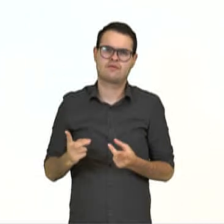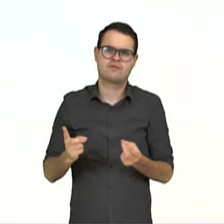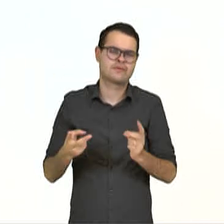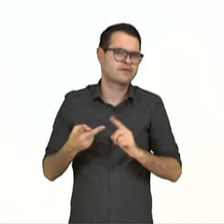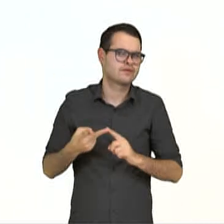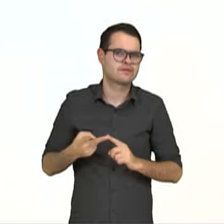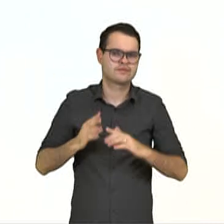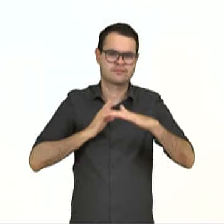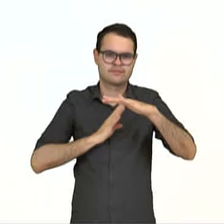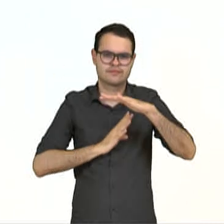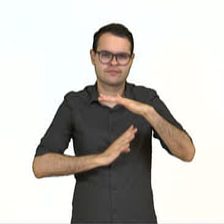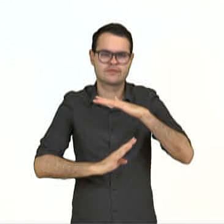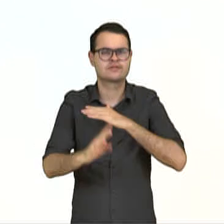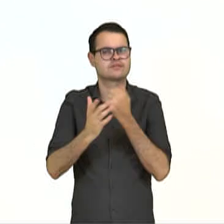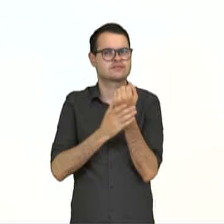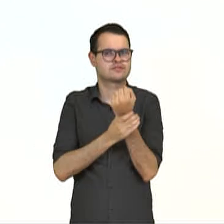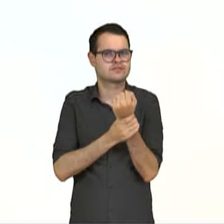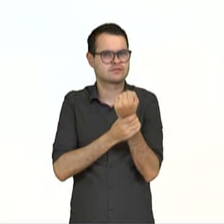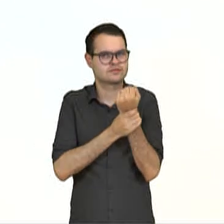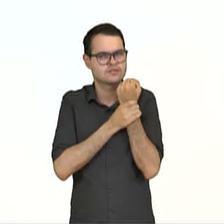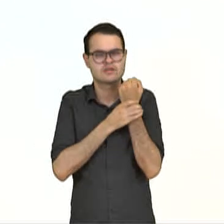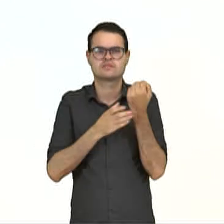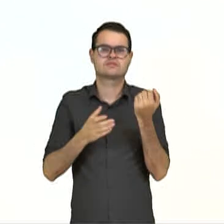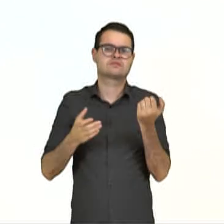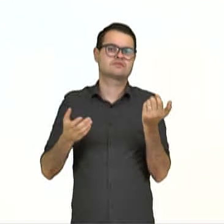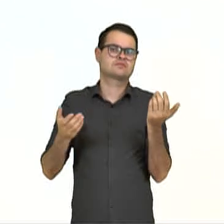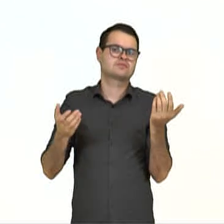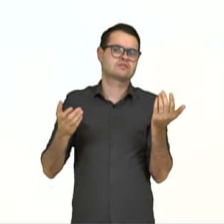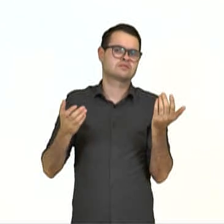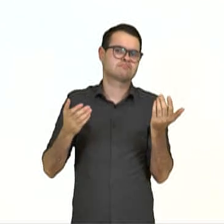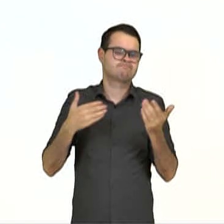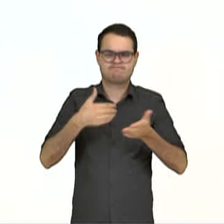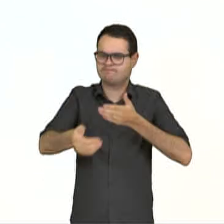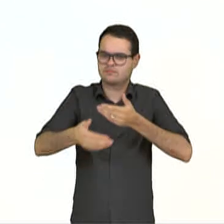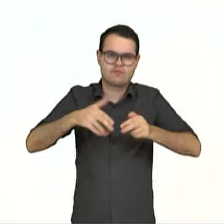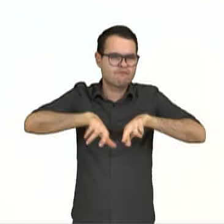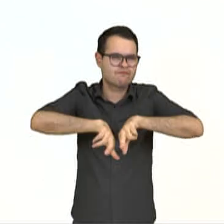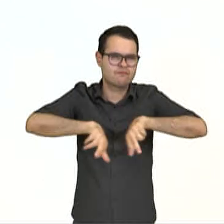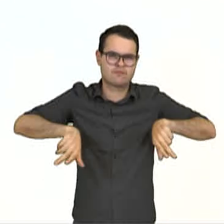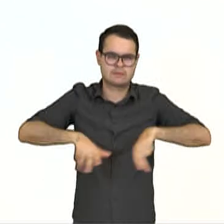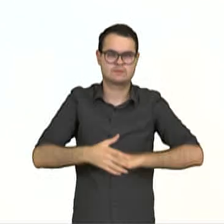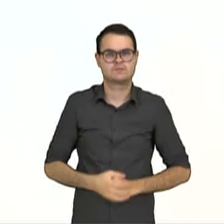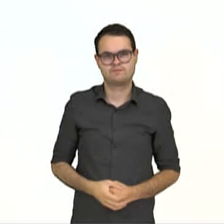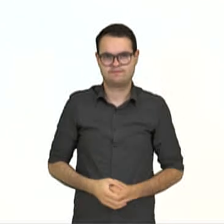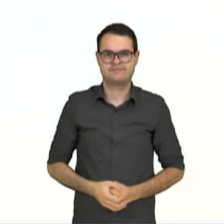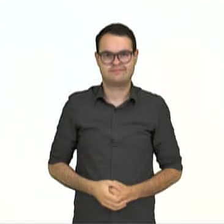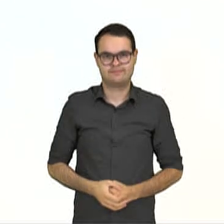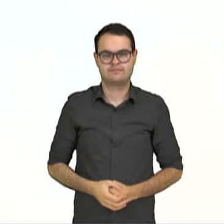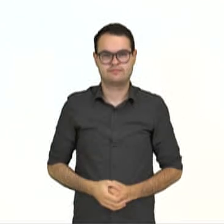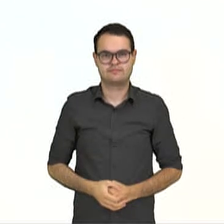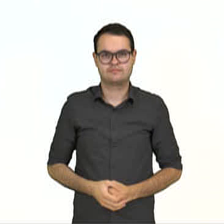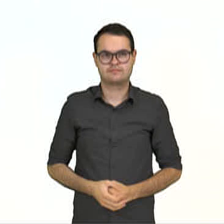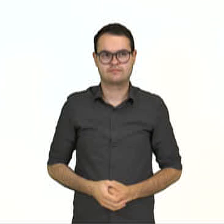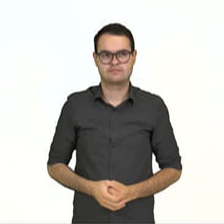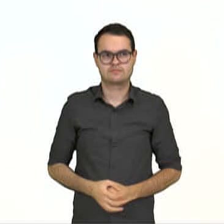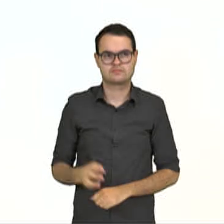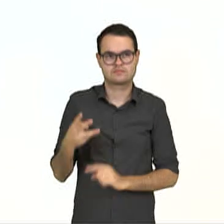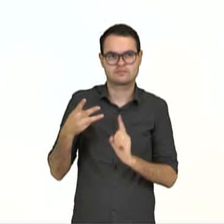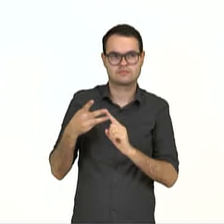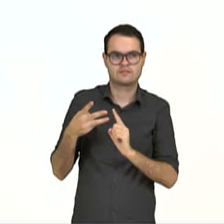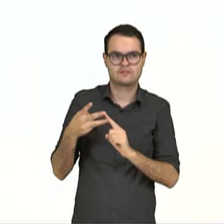comercial, imigração, segurança internacional e entre outros. As relações